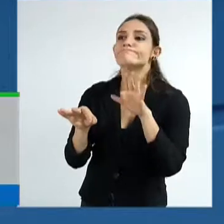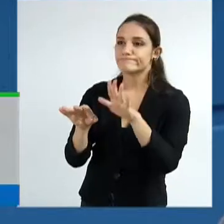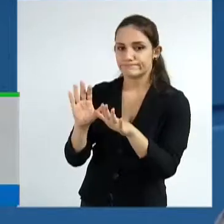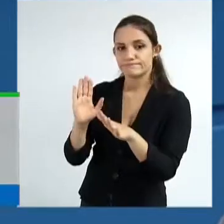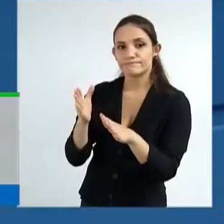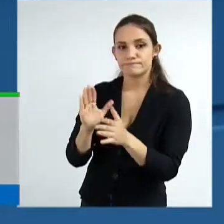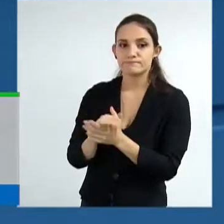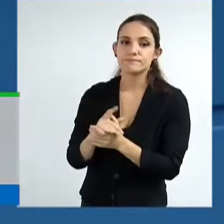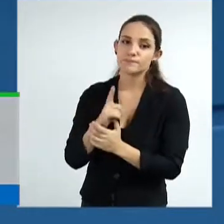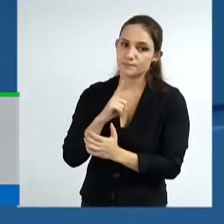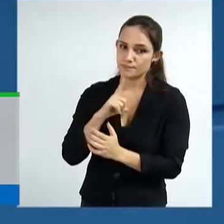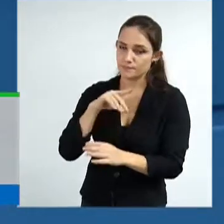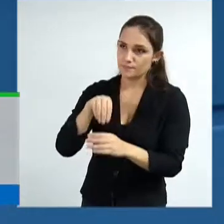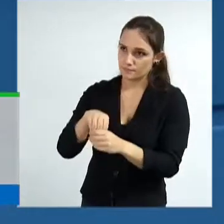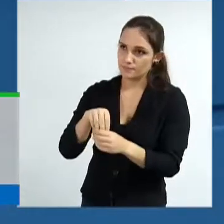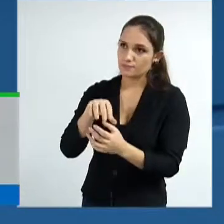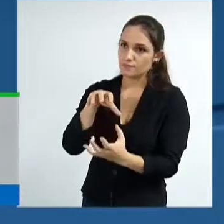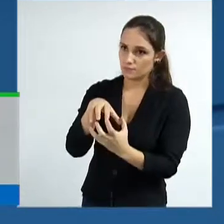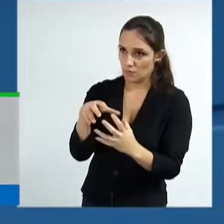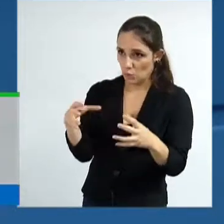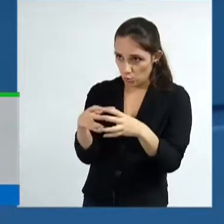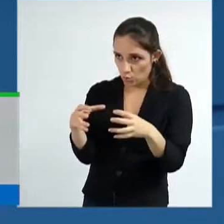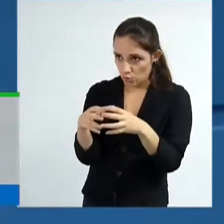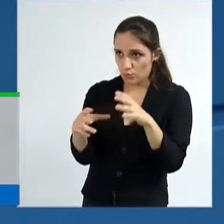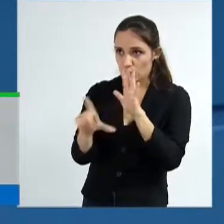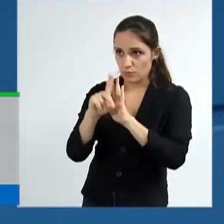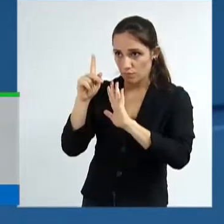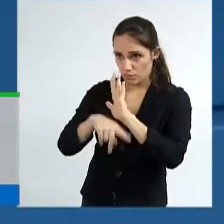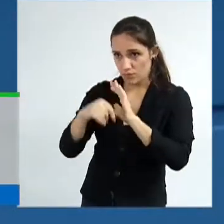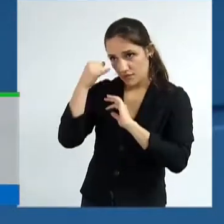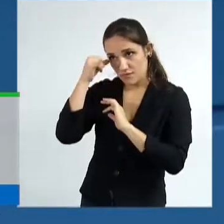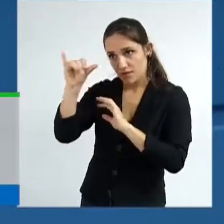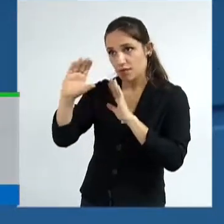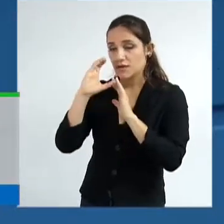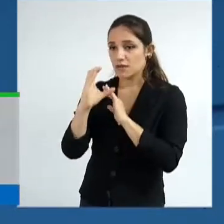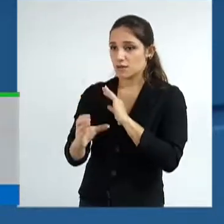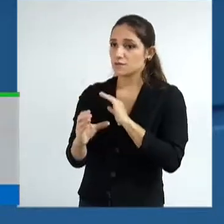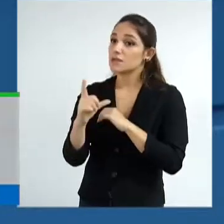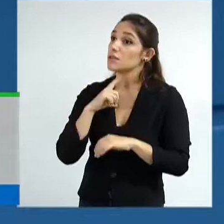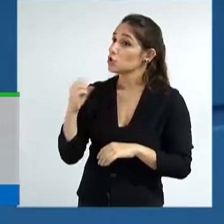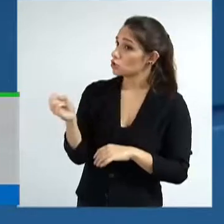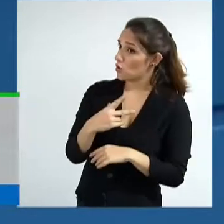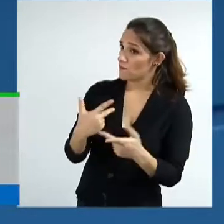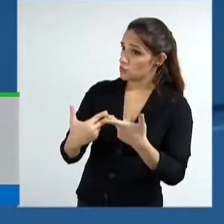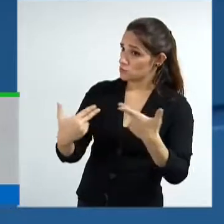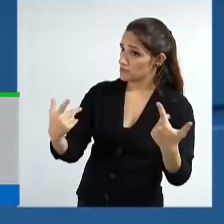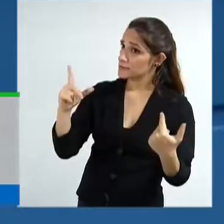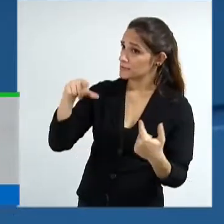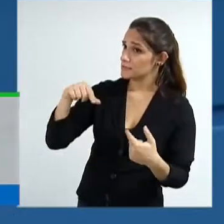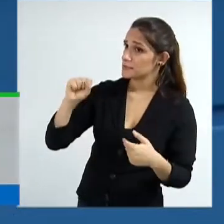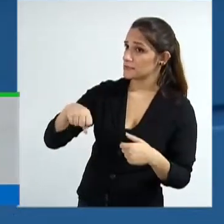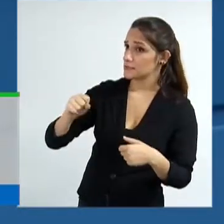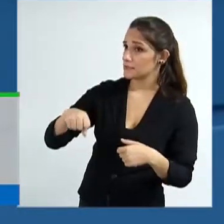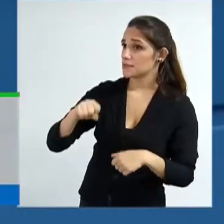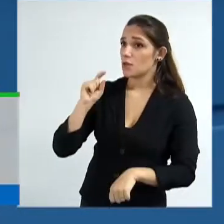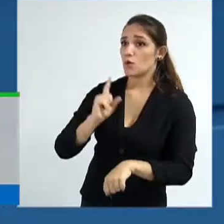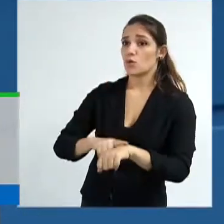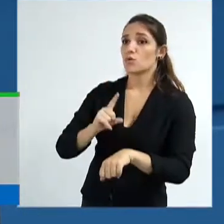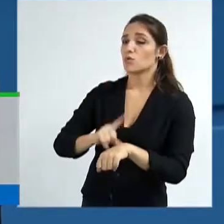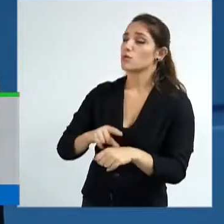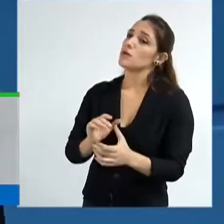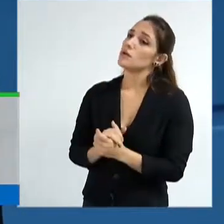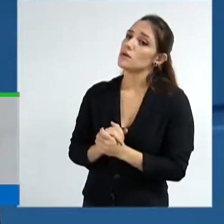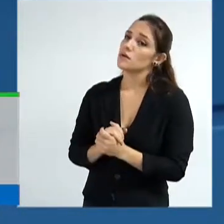foi adotado nesse pacote anticrime. E digo aqui que ele traz uma inovação muito grande quando ele traz